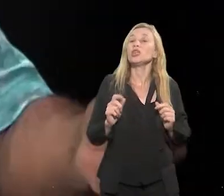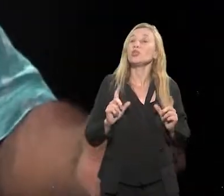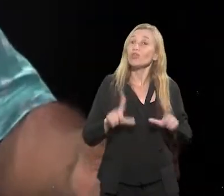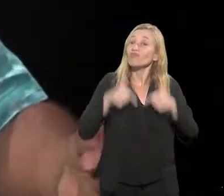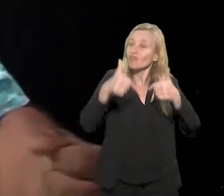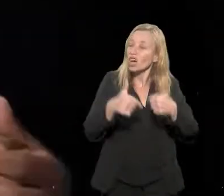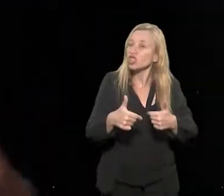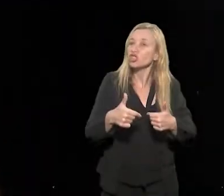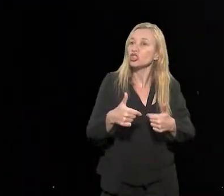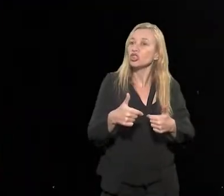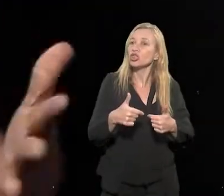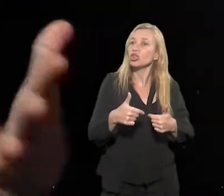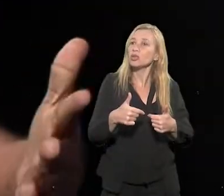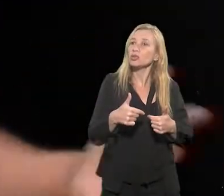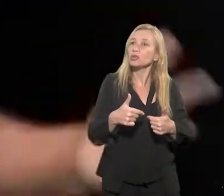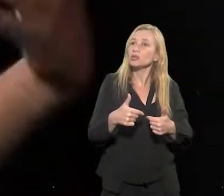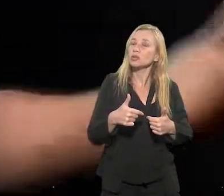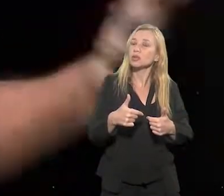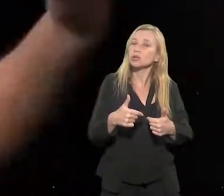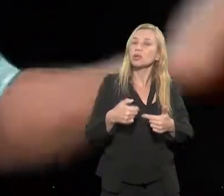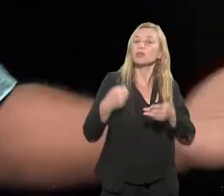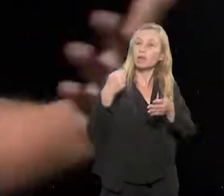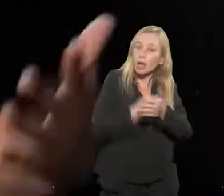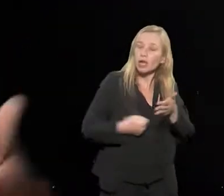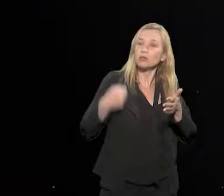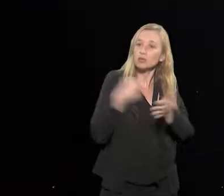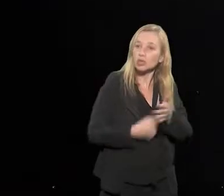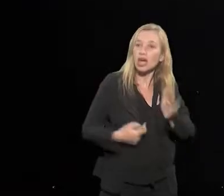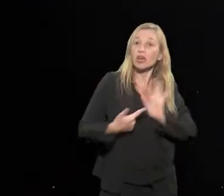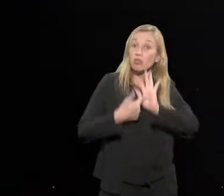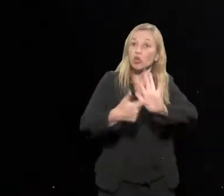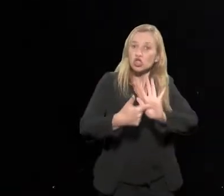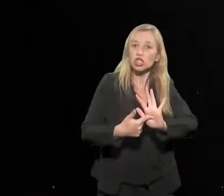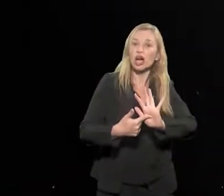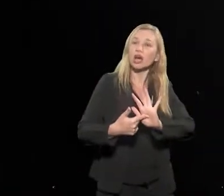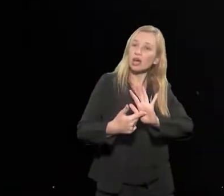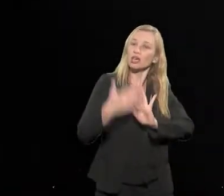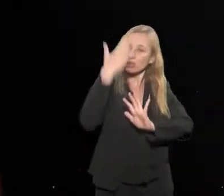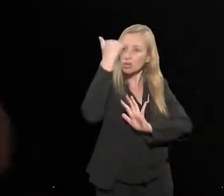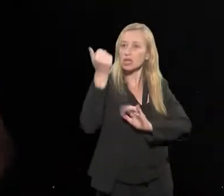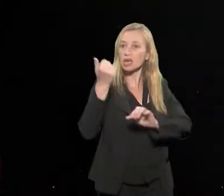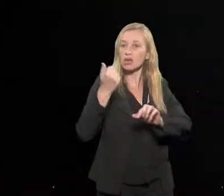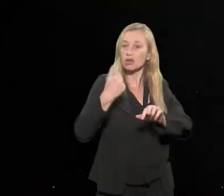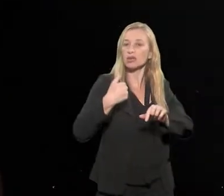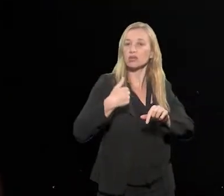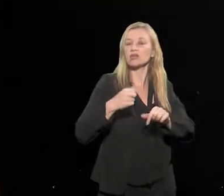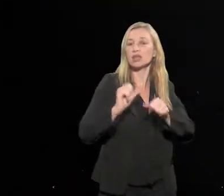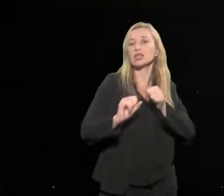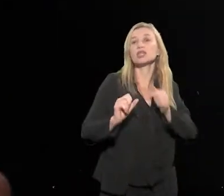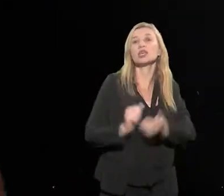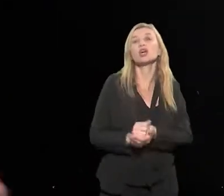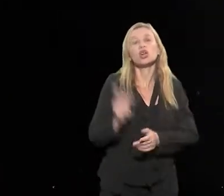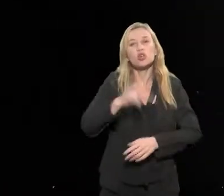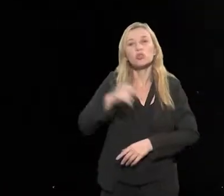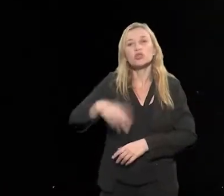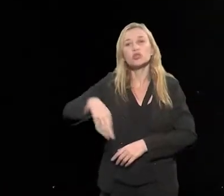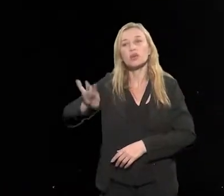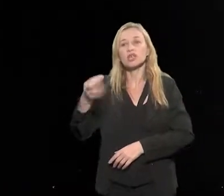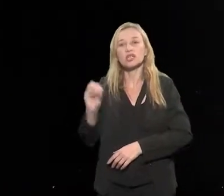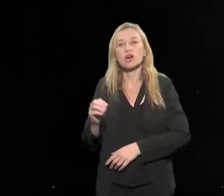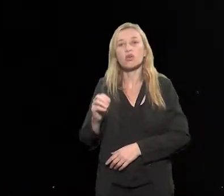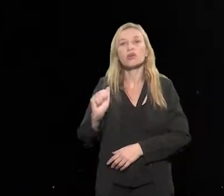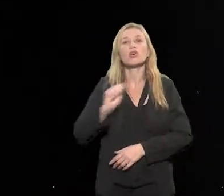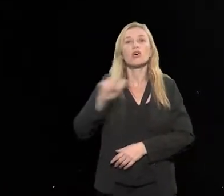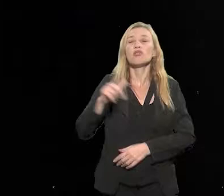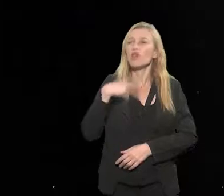reação foi ir pra cima, brigar. Agora vocês vão ver. E o professor Joaquim Marçal me chamou e falou, não, cara,